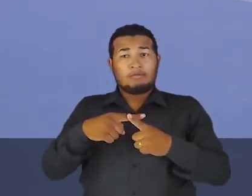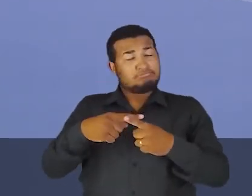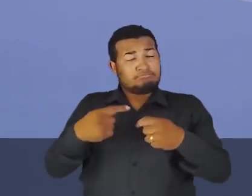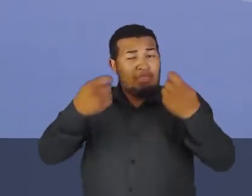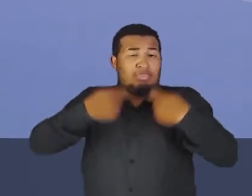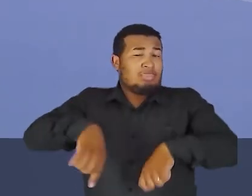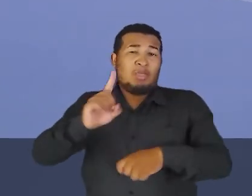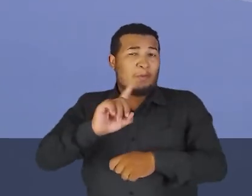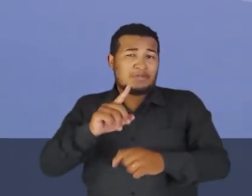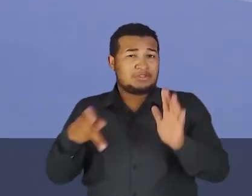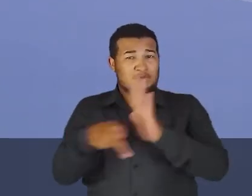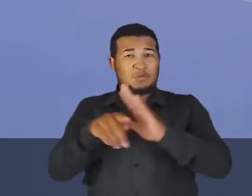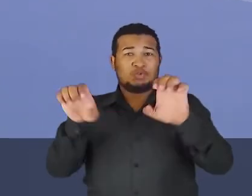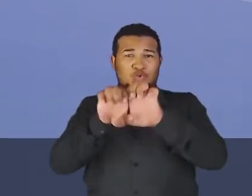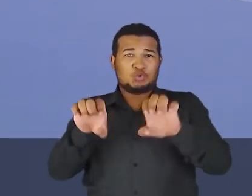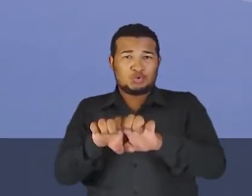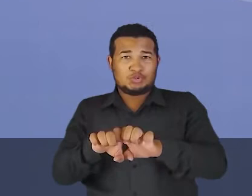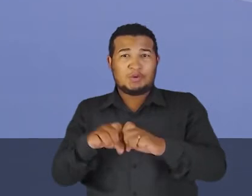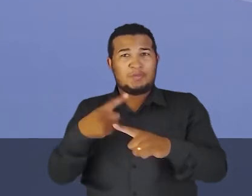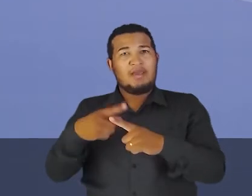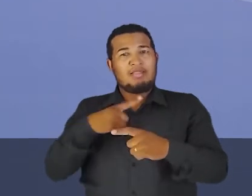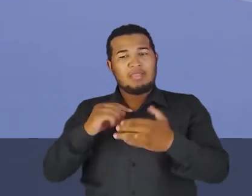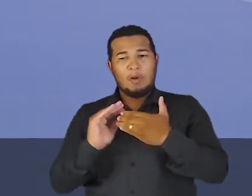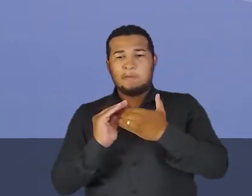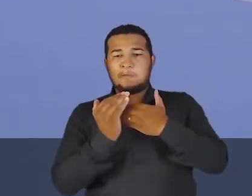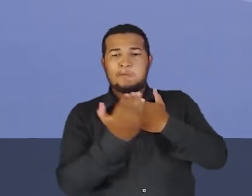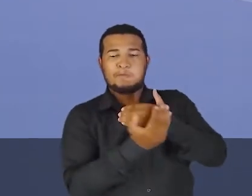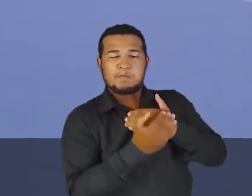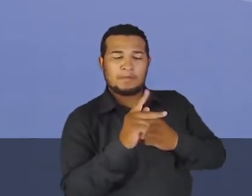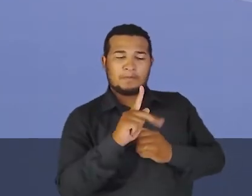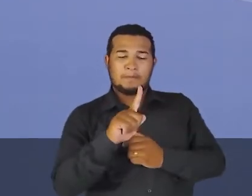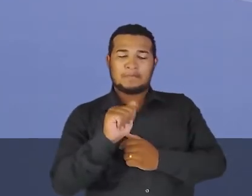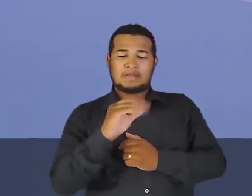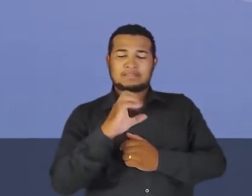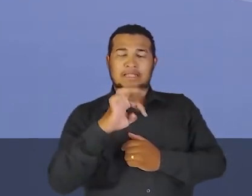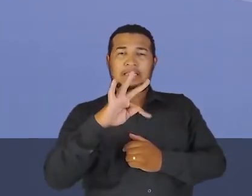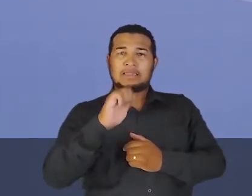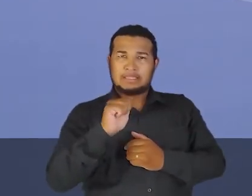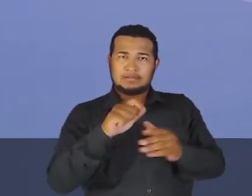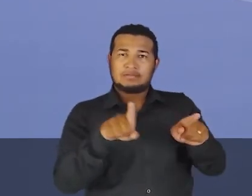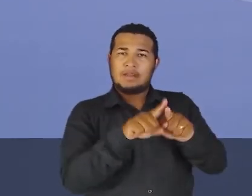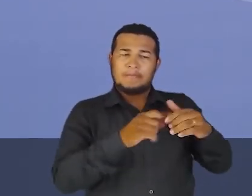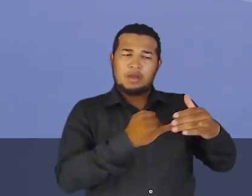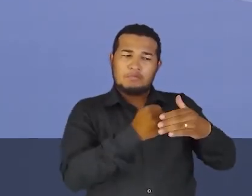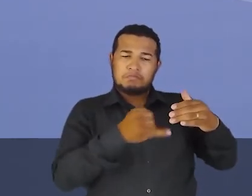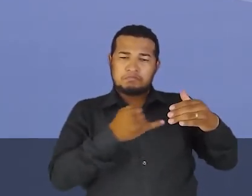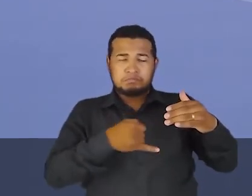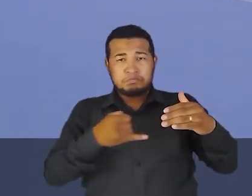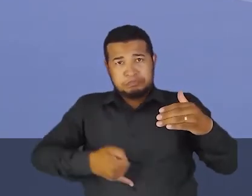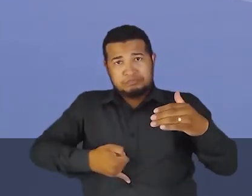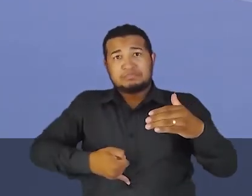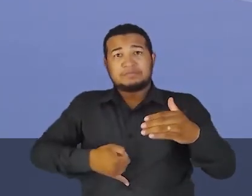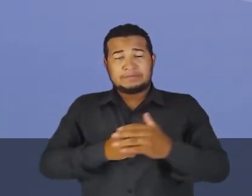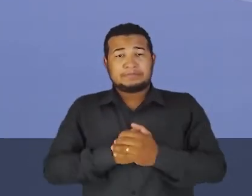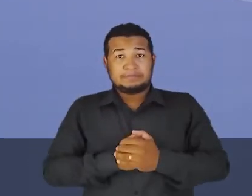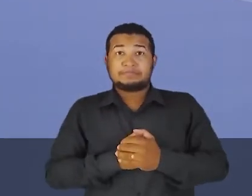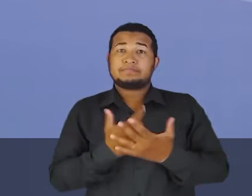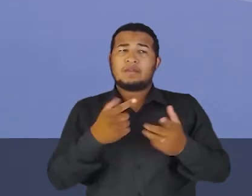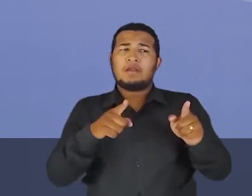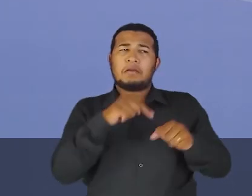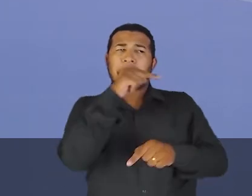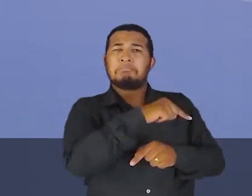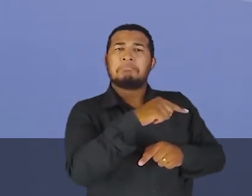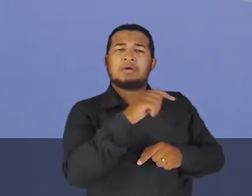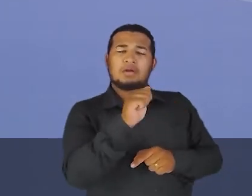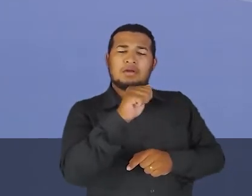muito dessa estrutura, porque nós temos placenta e cordão umbilical para fornecer esses nutrientes, ok? E nos anfíbios,